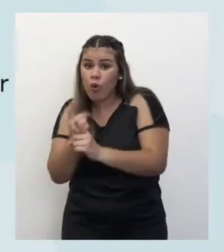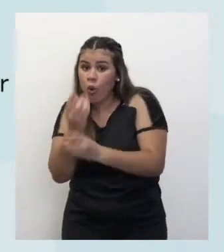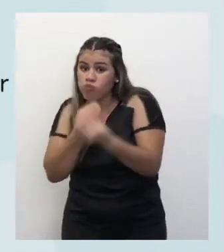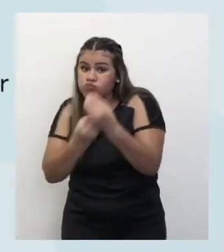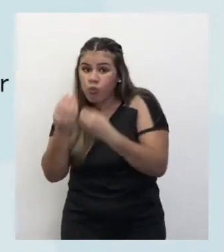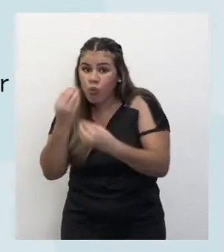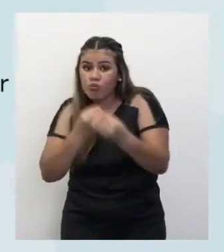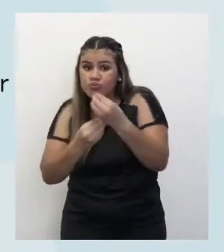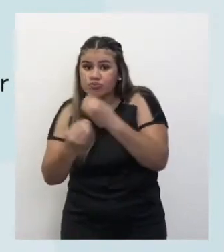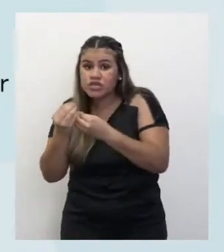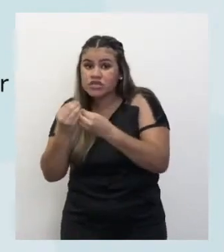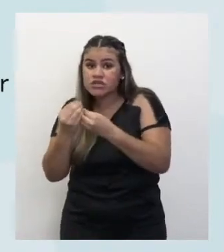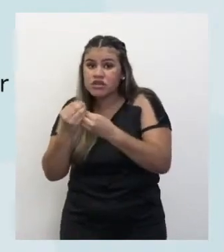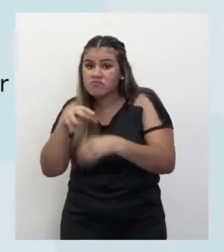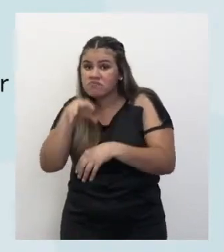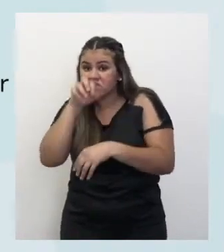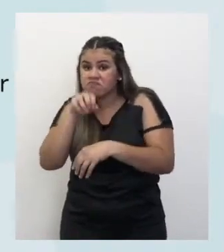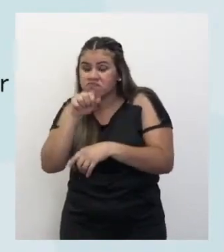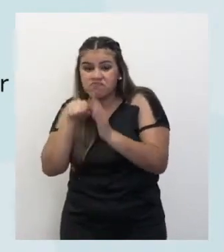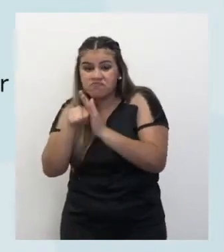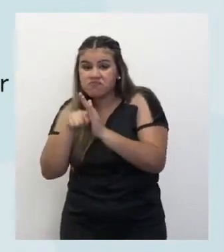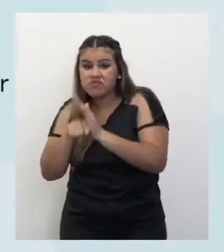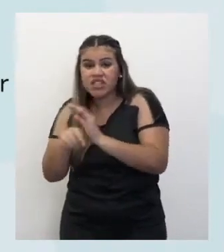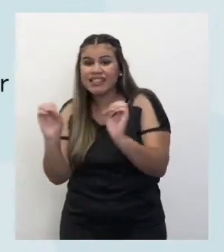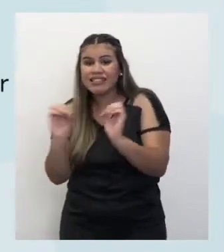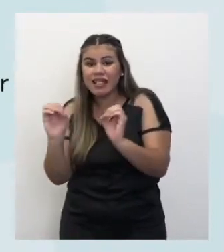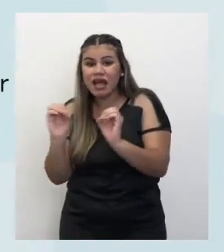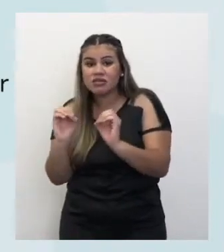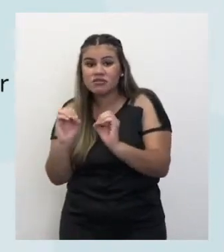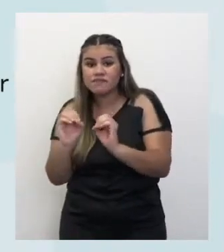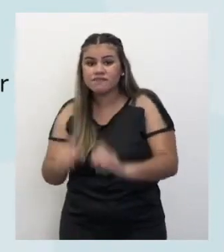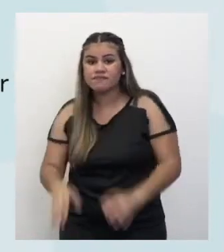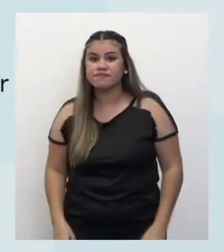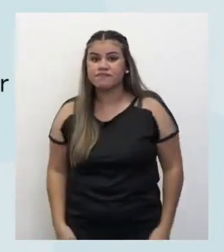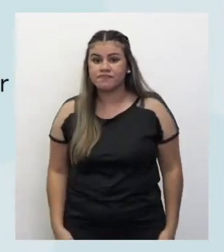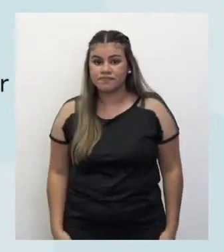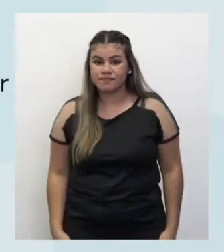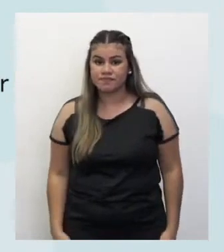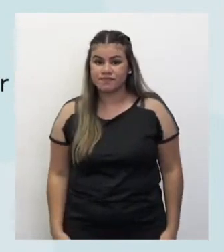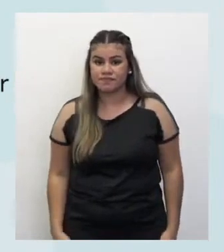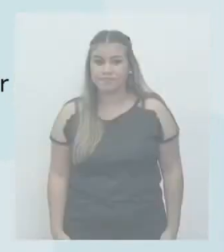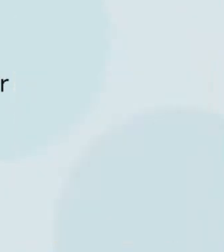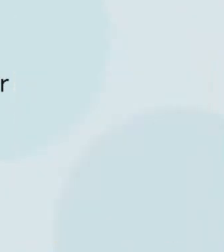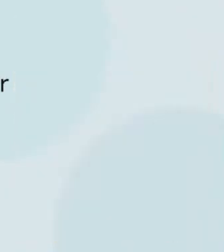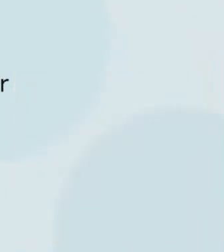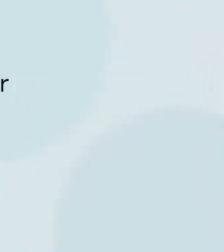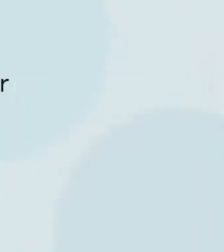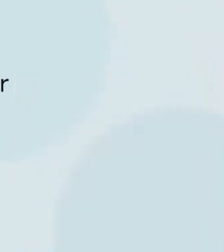examinava e nem cheirava? 1 minuto e já voltamos.